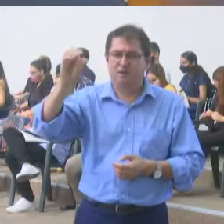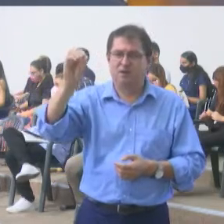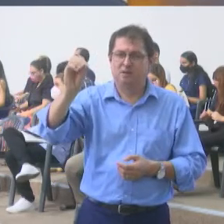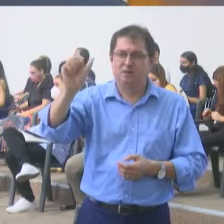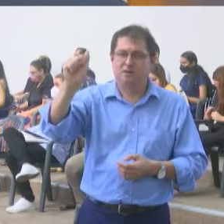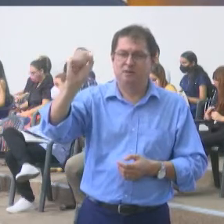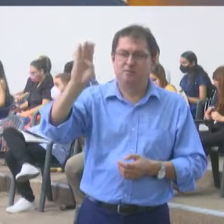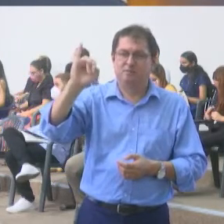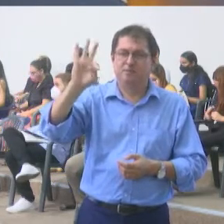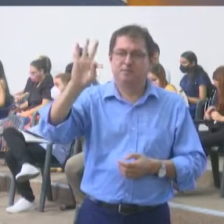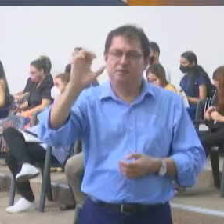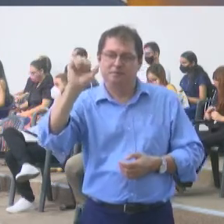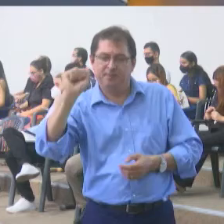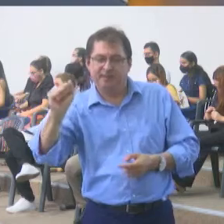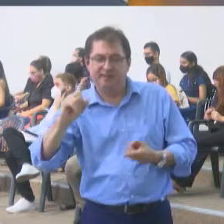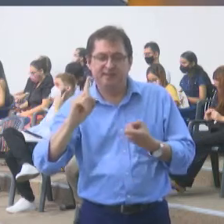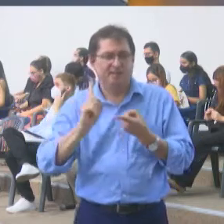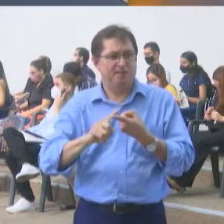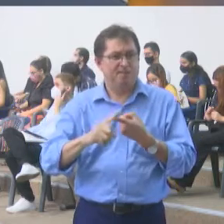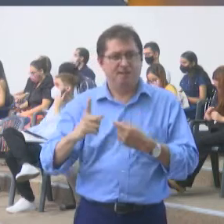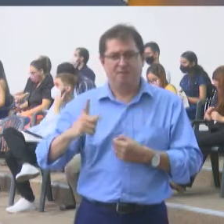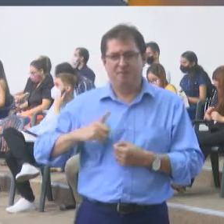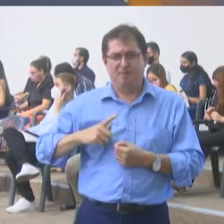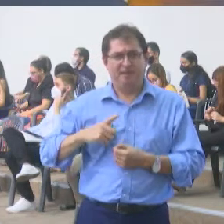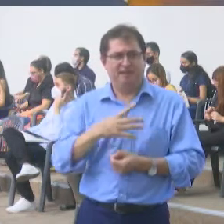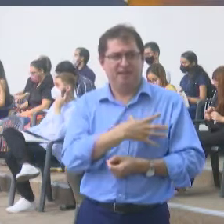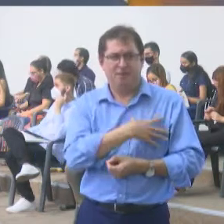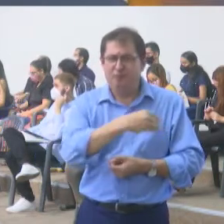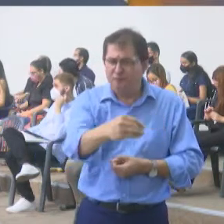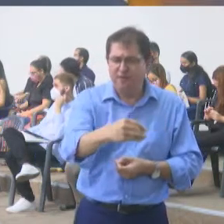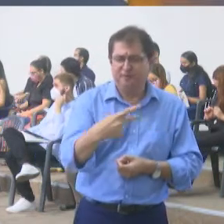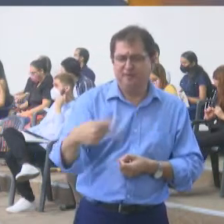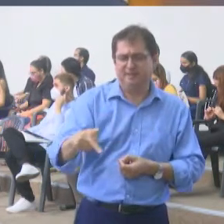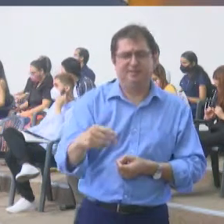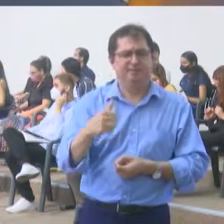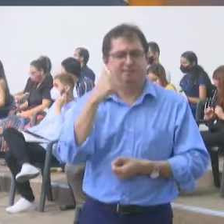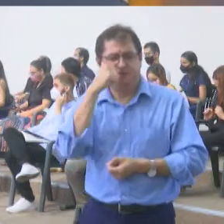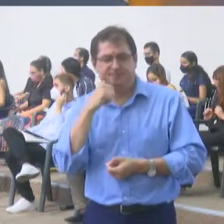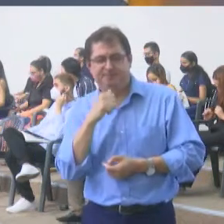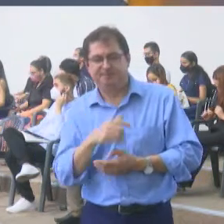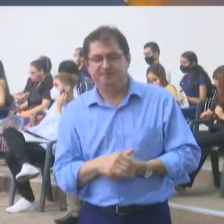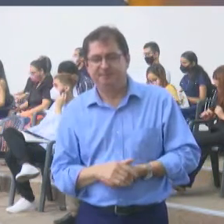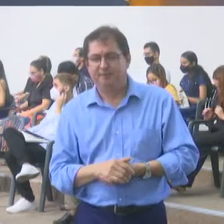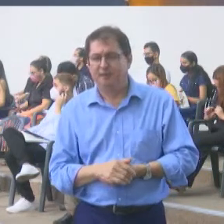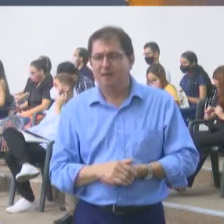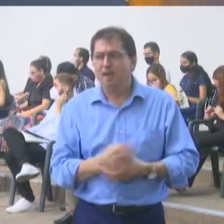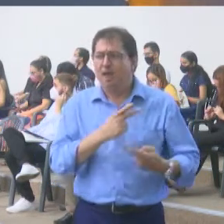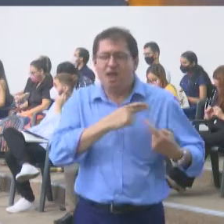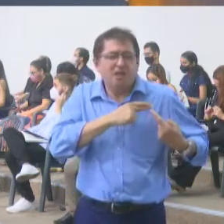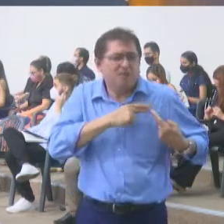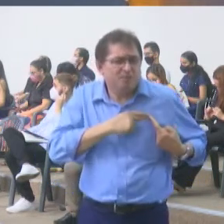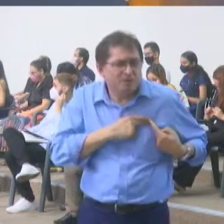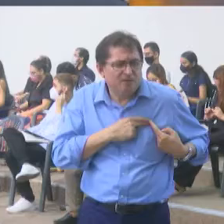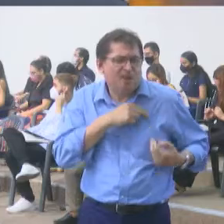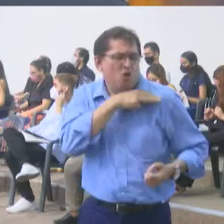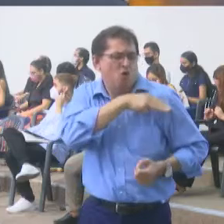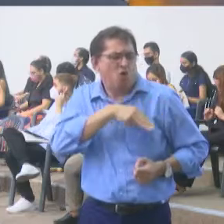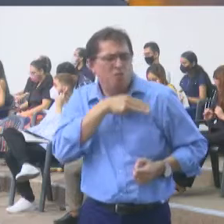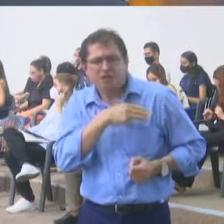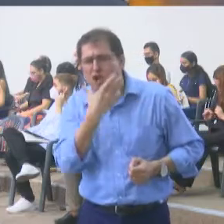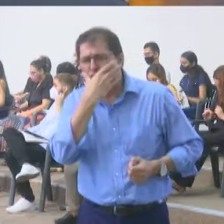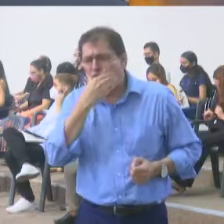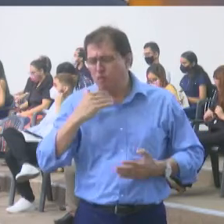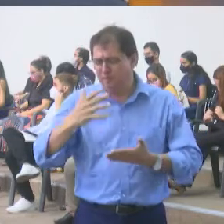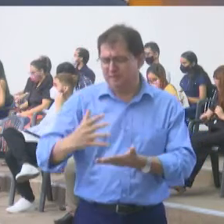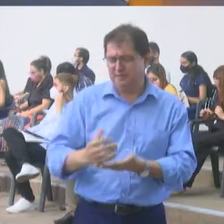o nome deste sobre a sua herança. Ele está falando aqui sobre o papel do resgatador. Está falando aqui sobre a missão do resgatador.